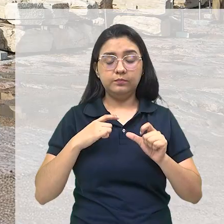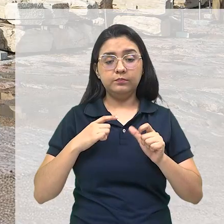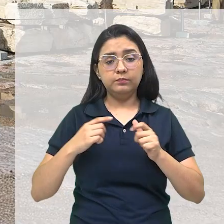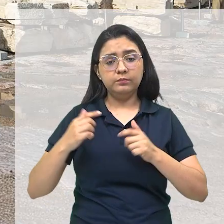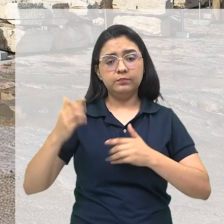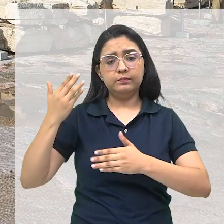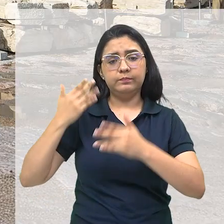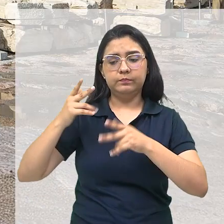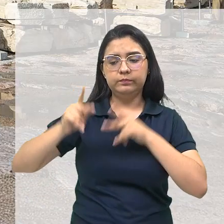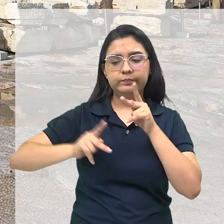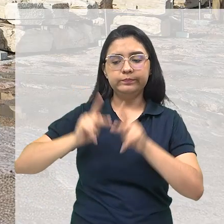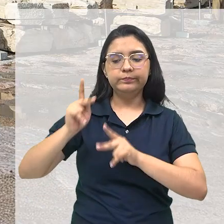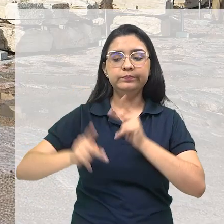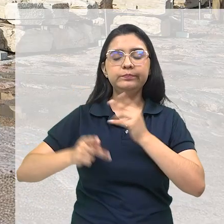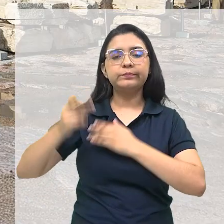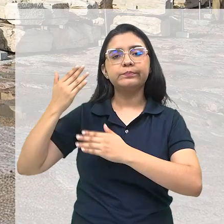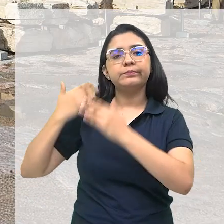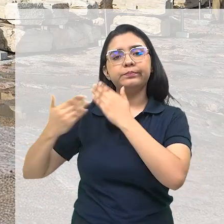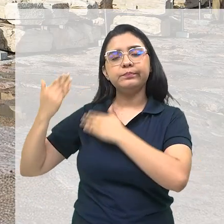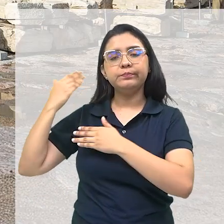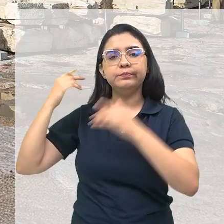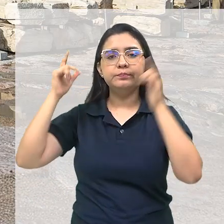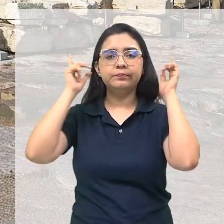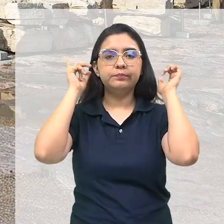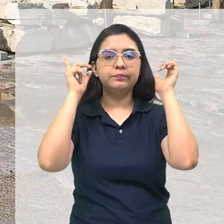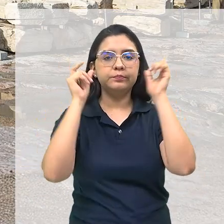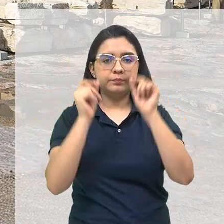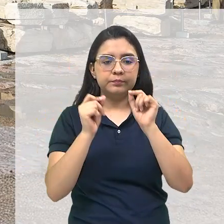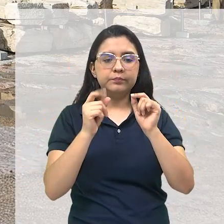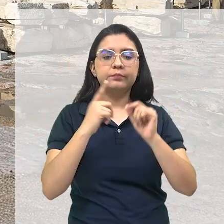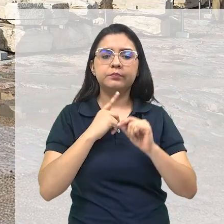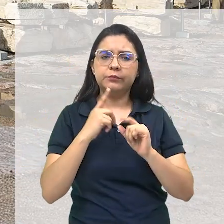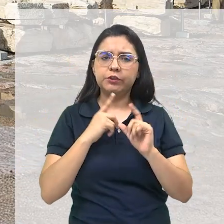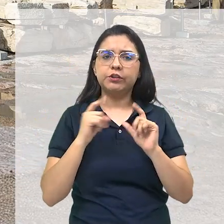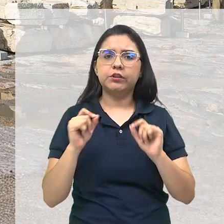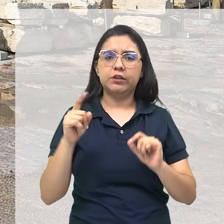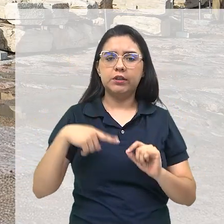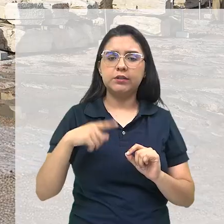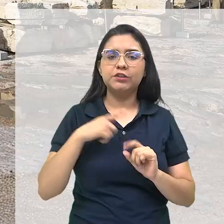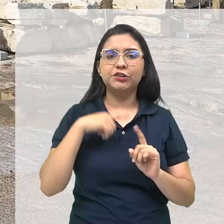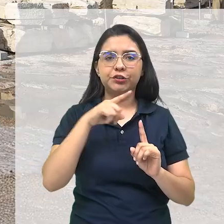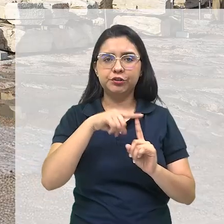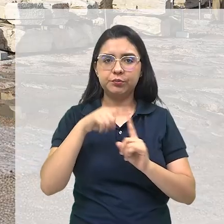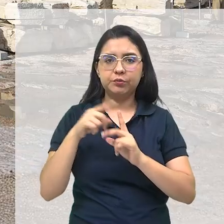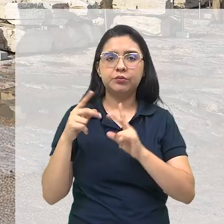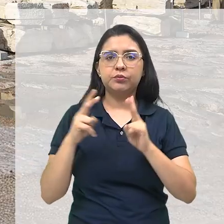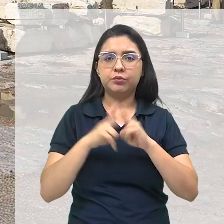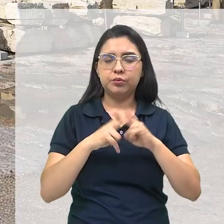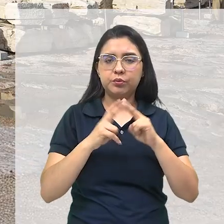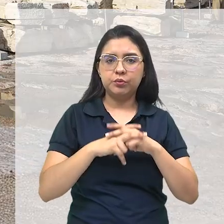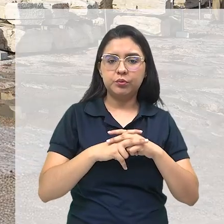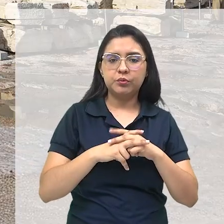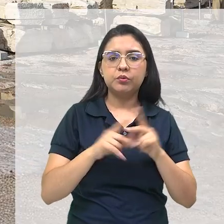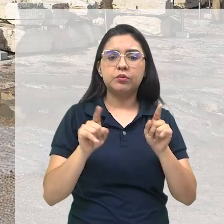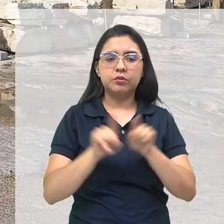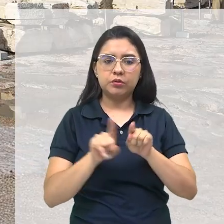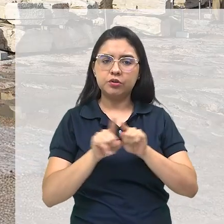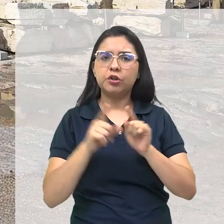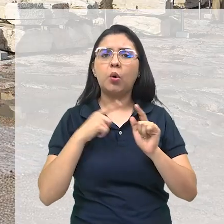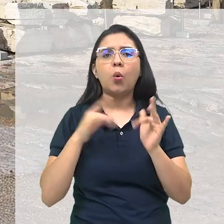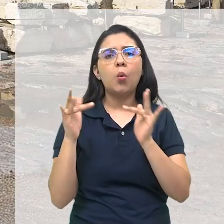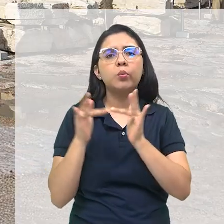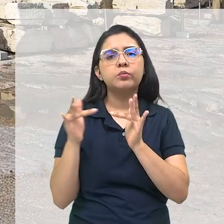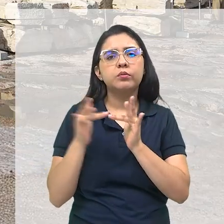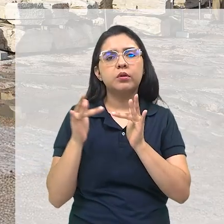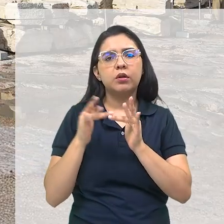antigos gregos dessa época aqui, né, eles tinham tanto essa modalidade de luta com alto contato